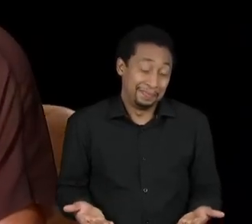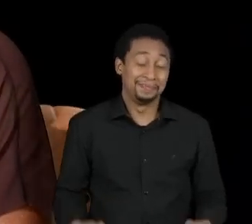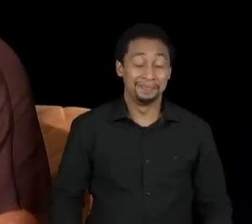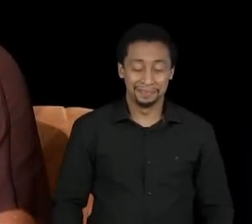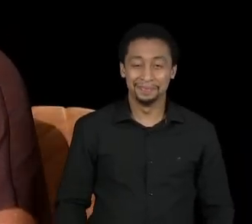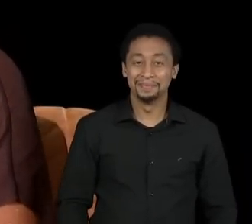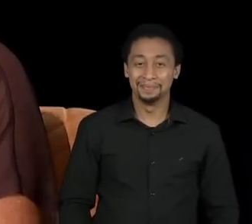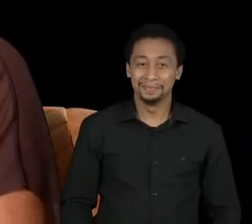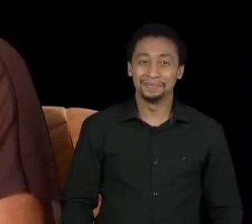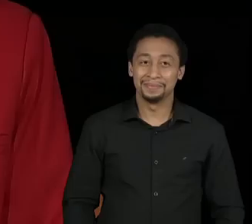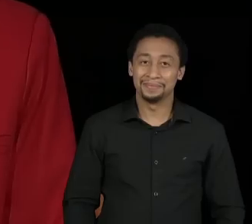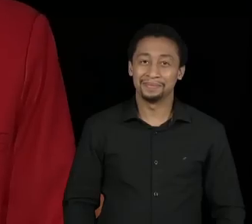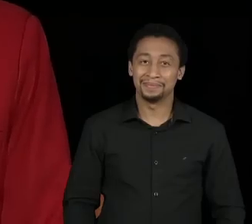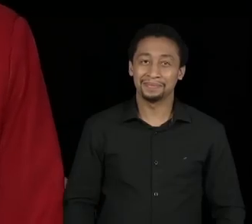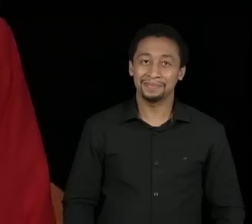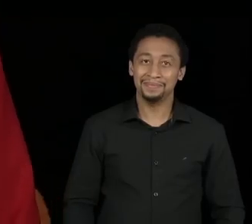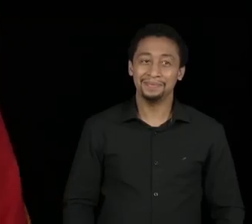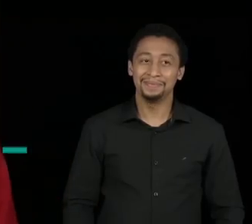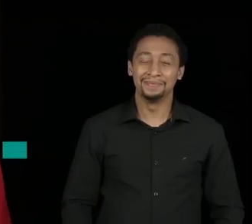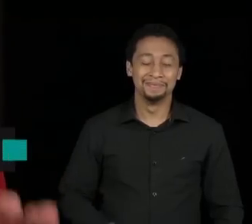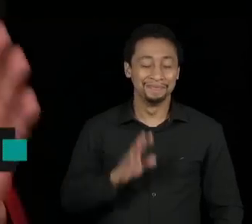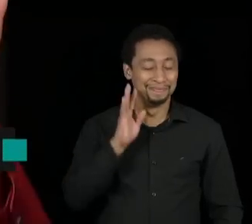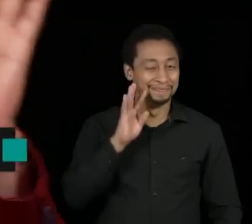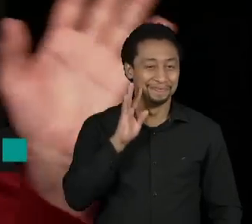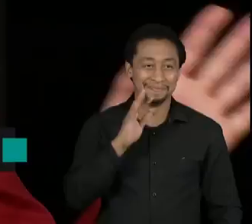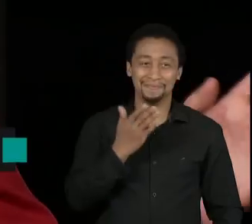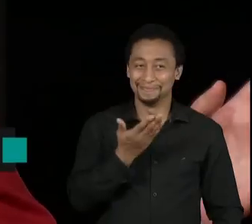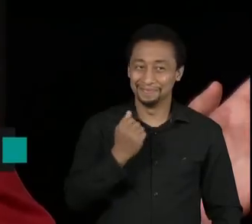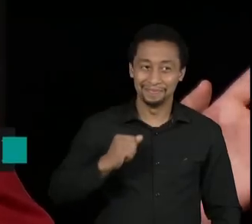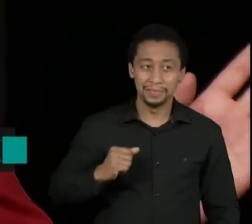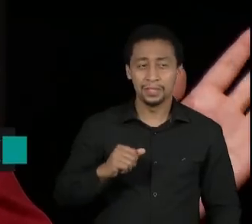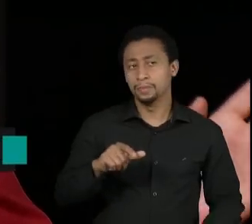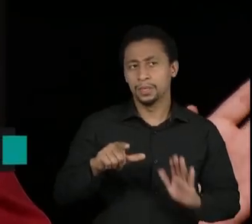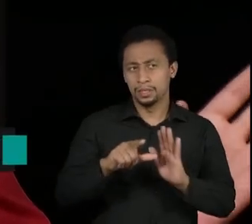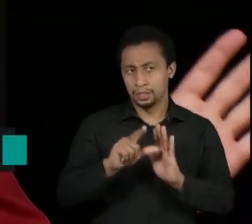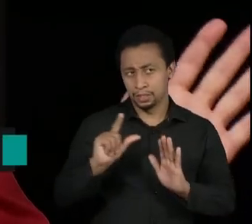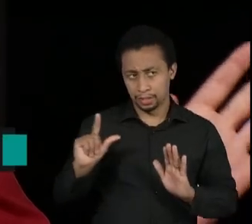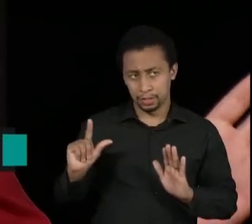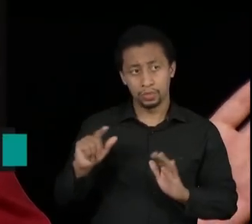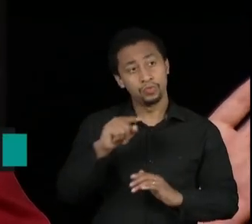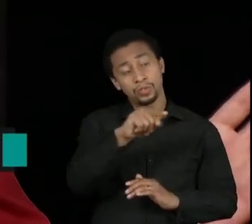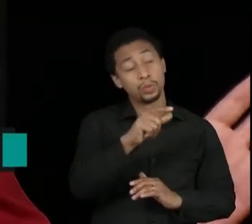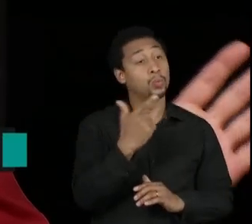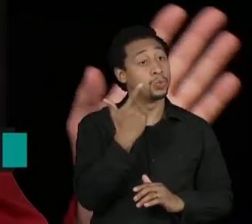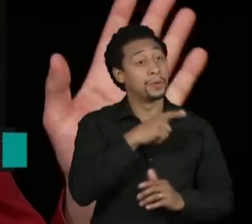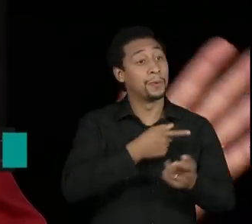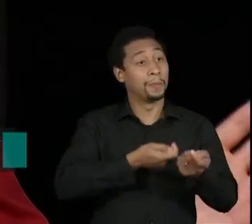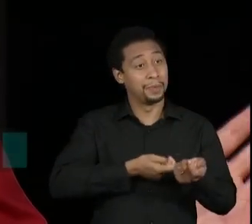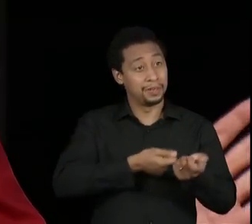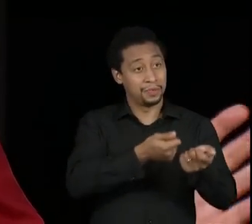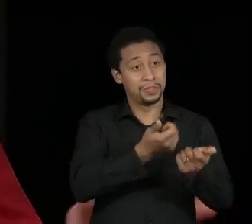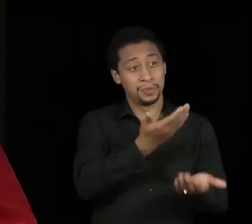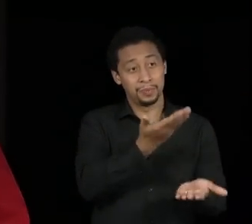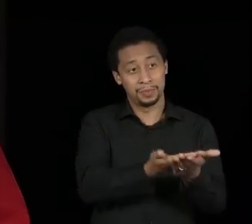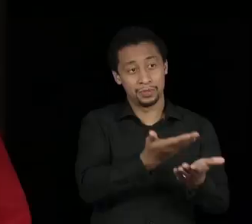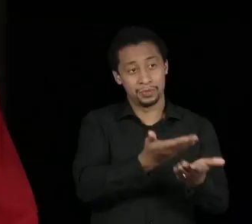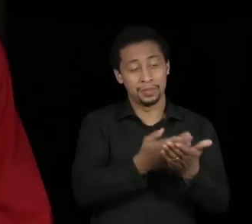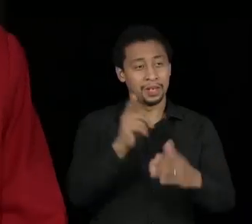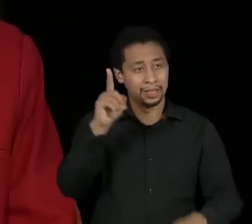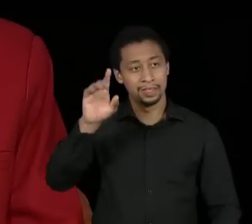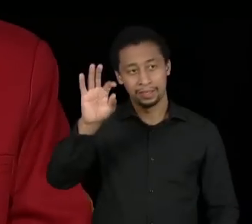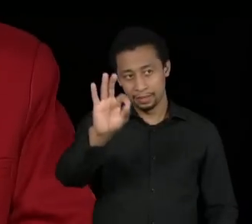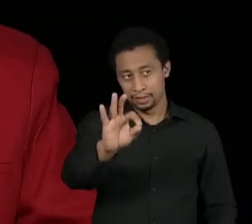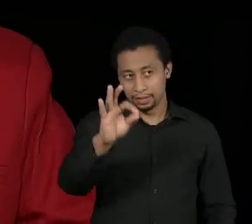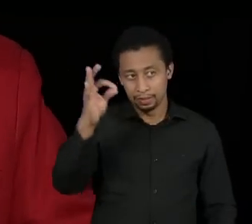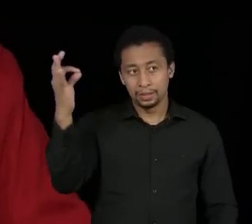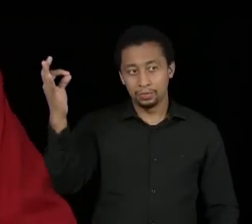Muito bom. Mas então lá, antes disso aí, você consegue a bolsa de estudos e vai para a França. Vai estudar lá em Paris. Você chega lá numa